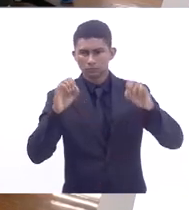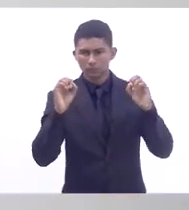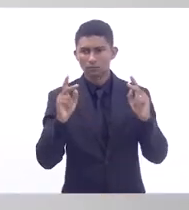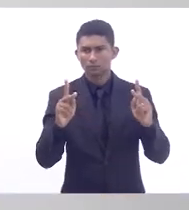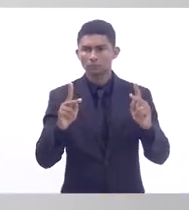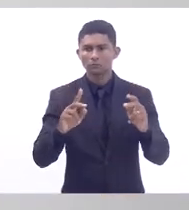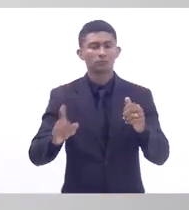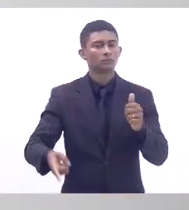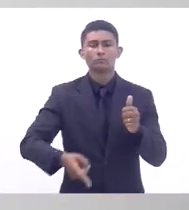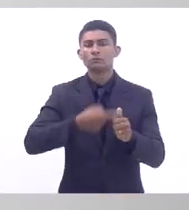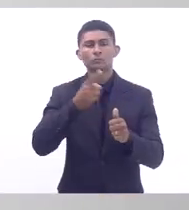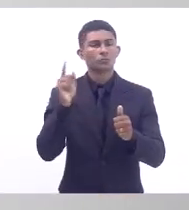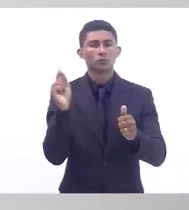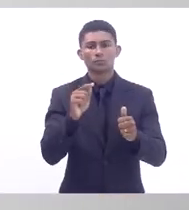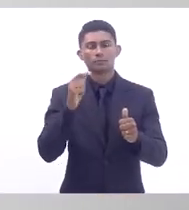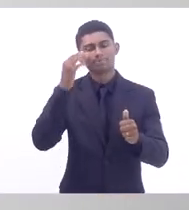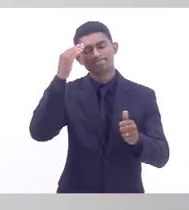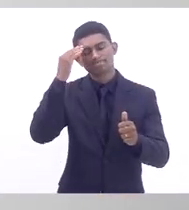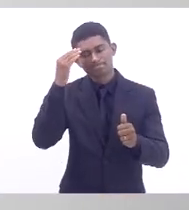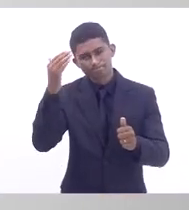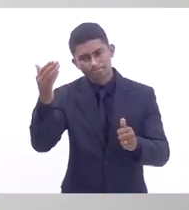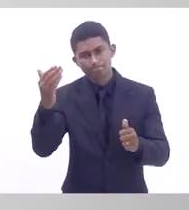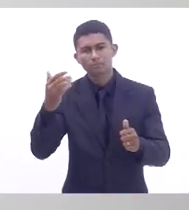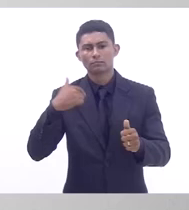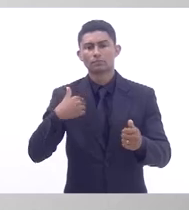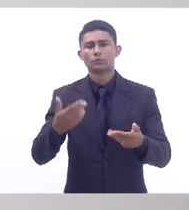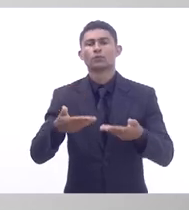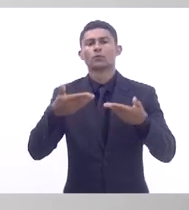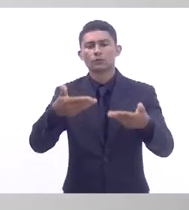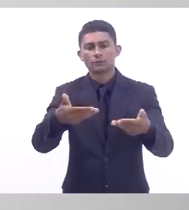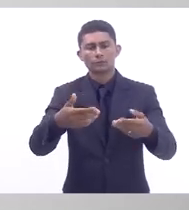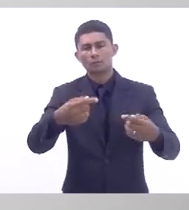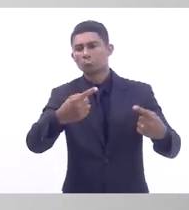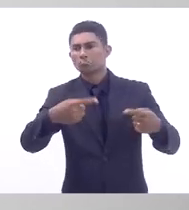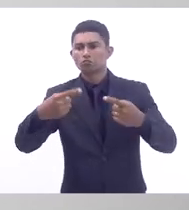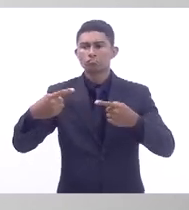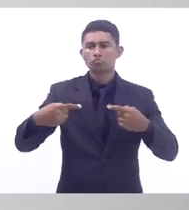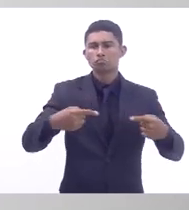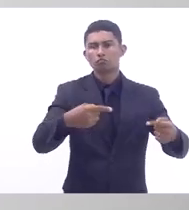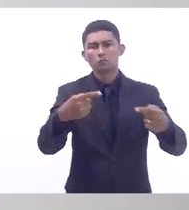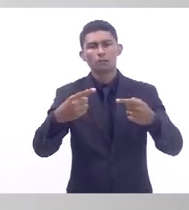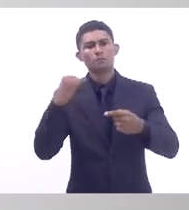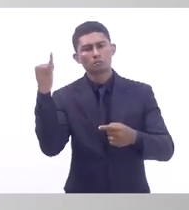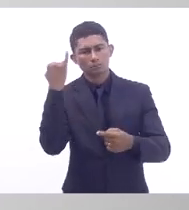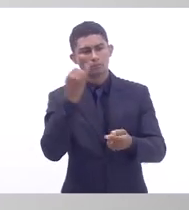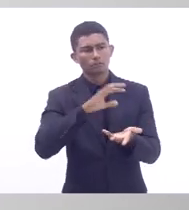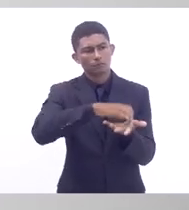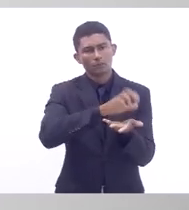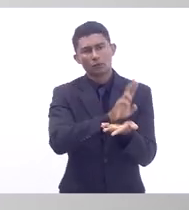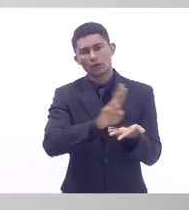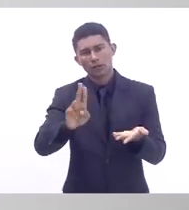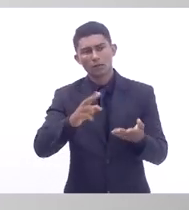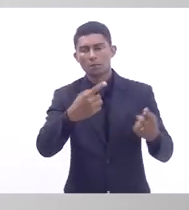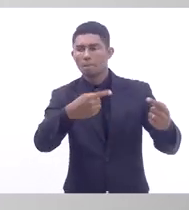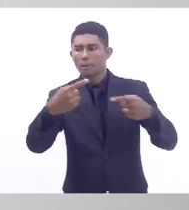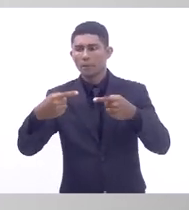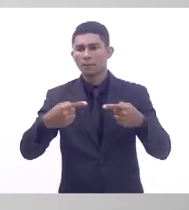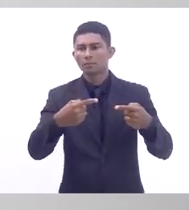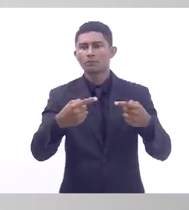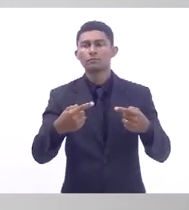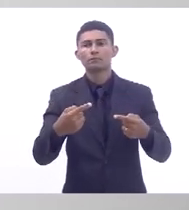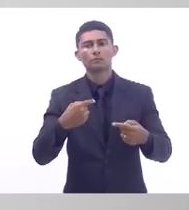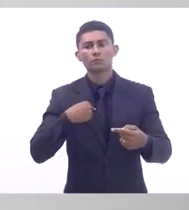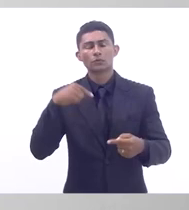Primeiro agradecer a participação o mesmo aqui é o debate amplo relação à universidade e eu